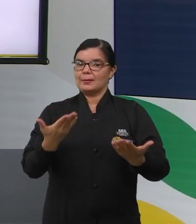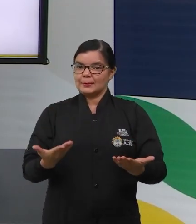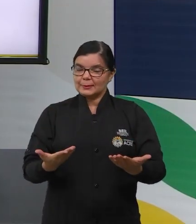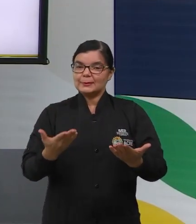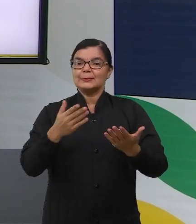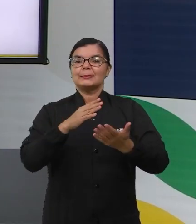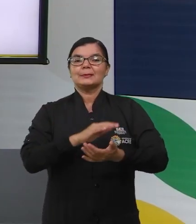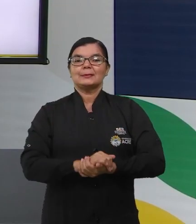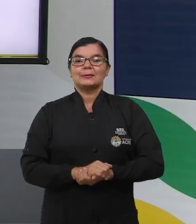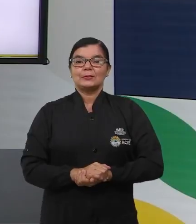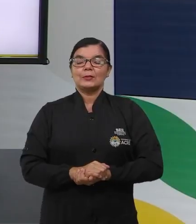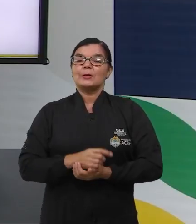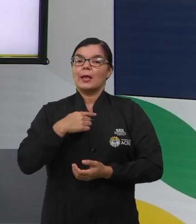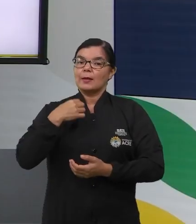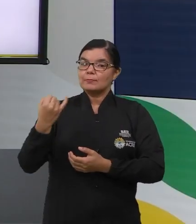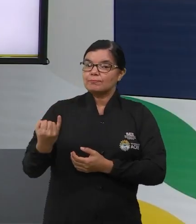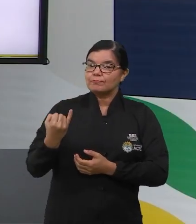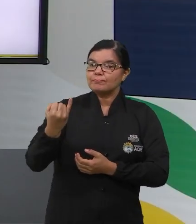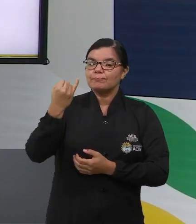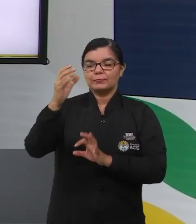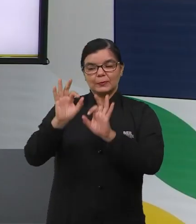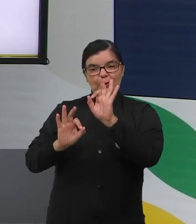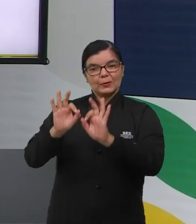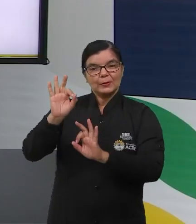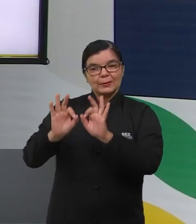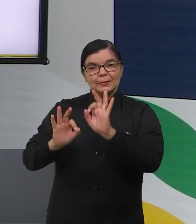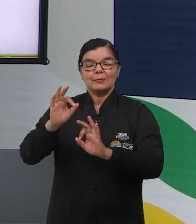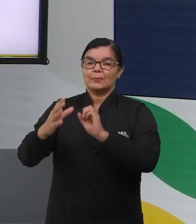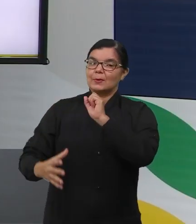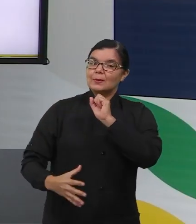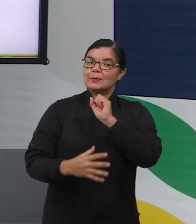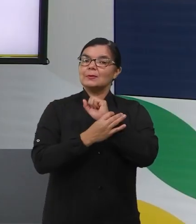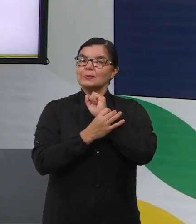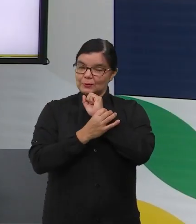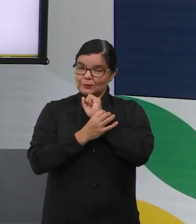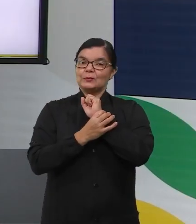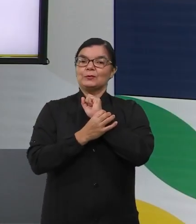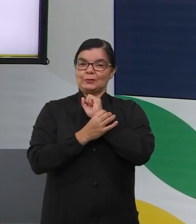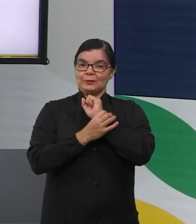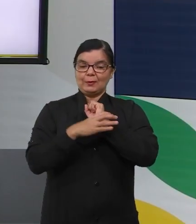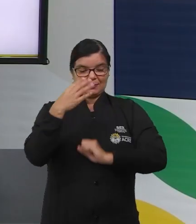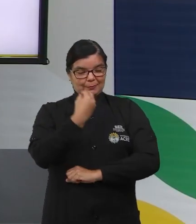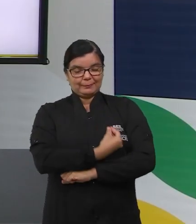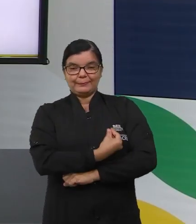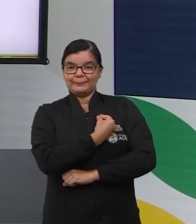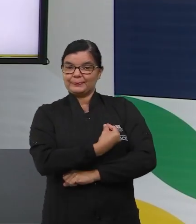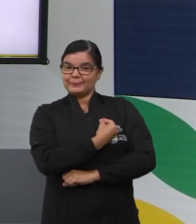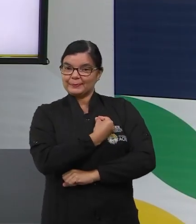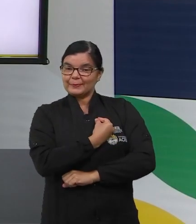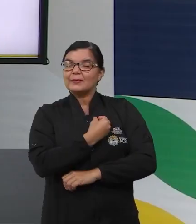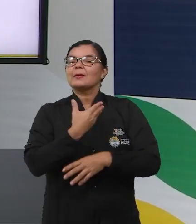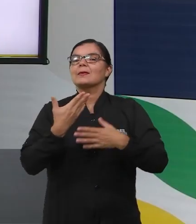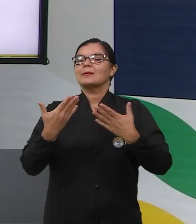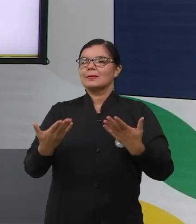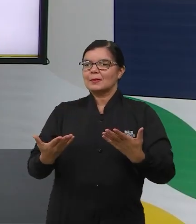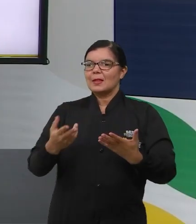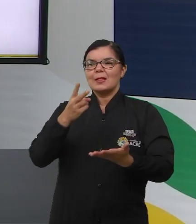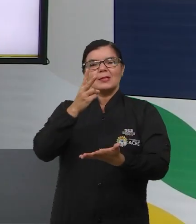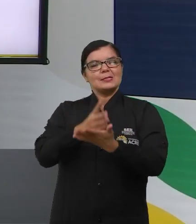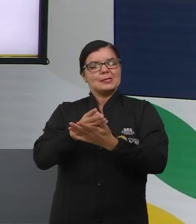é instrumentalizada, organizada para garantir manutenção da vida. Então você está o quê?